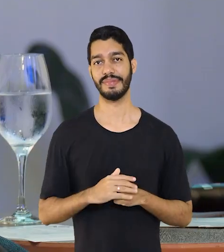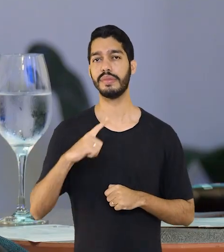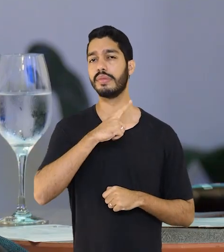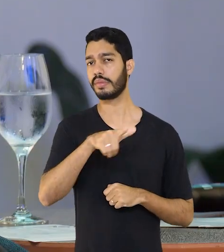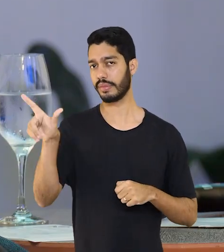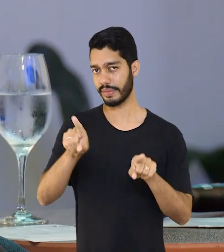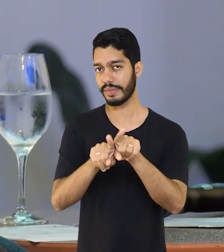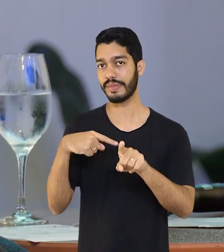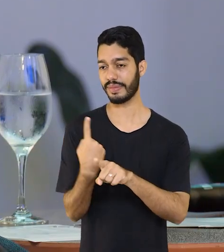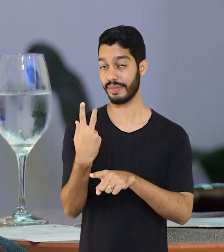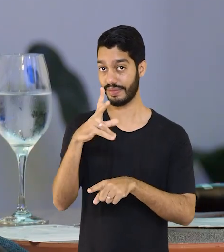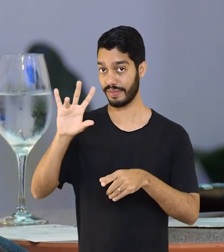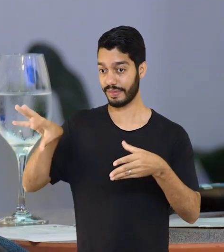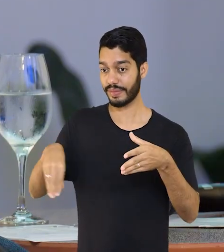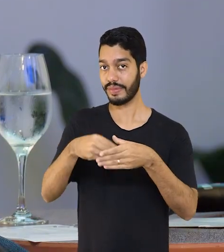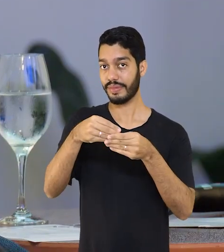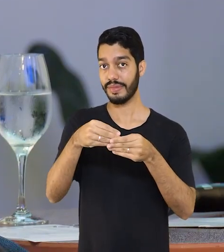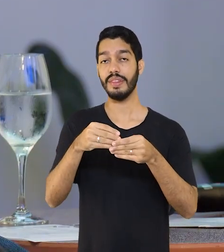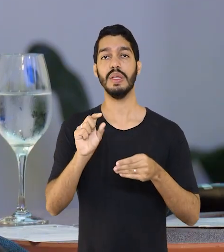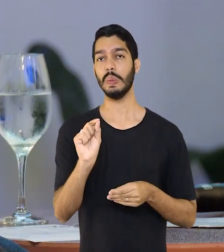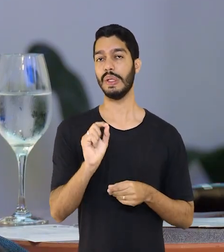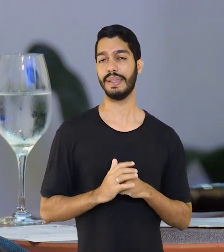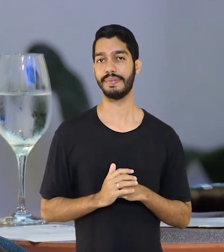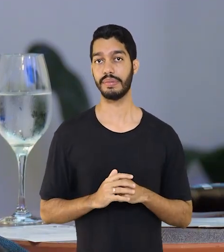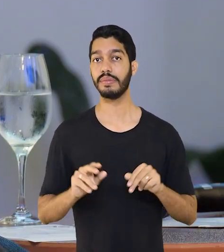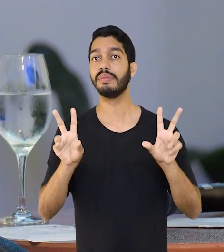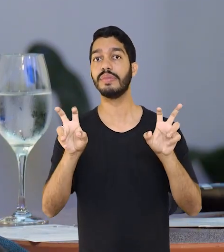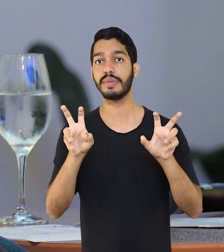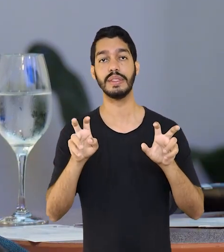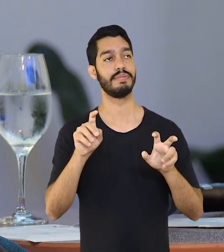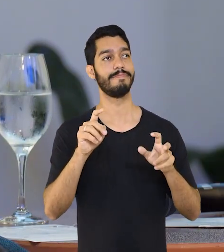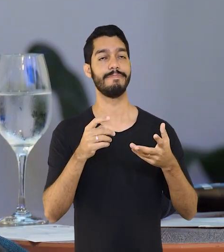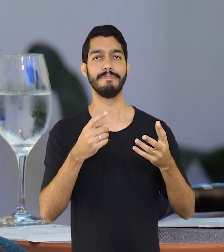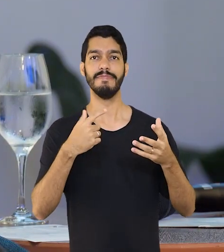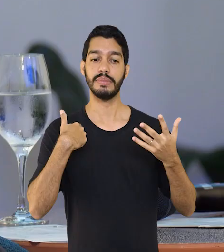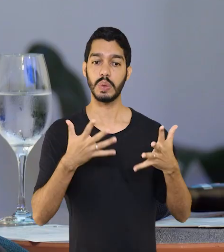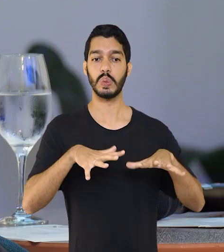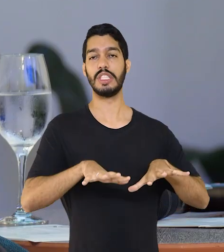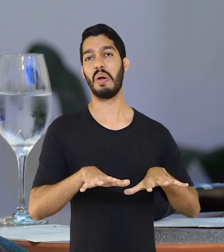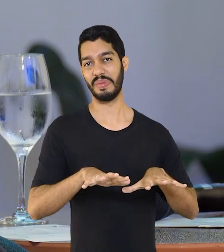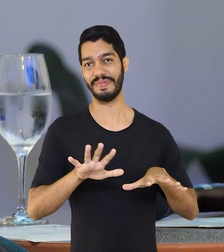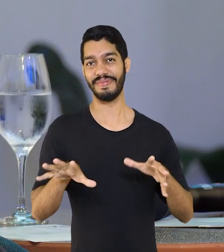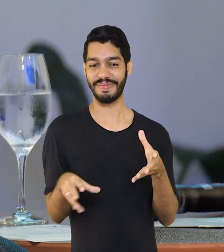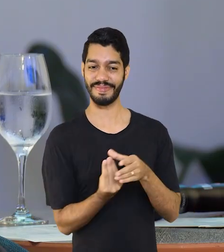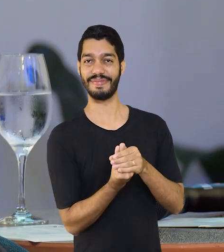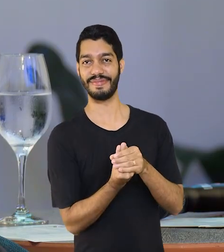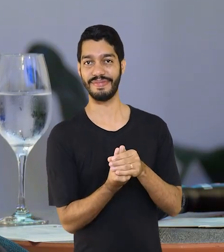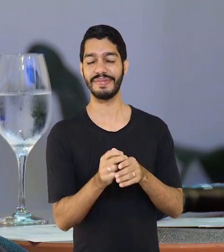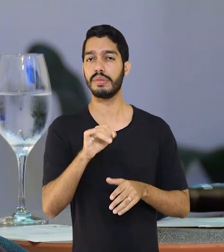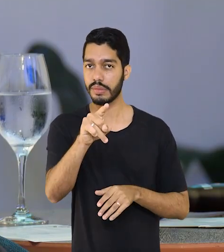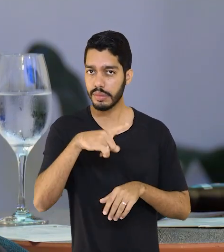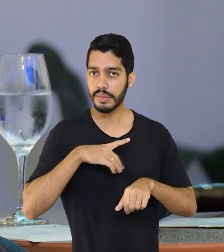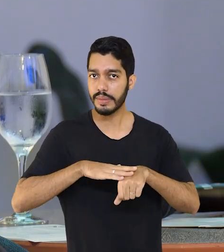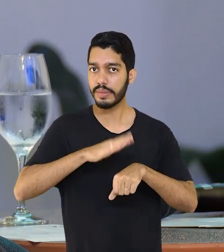para a gente incluir nessa equação, que é também a questão da inclusão. Né? Porque, se você